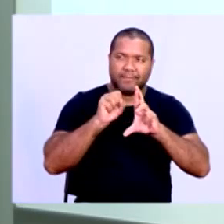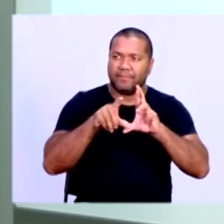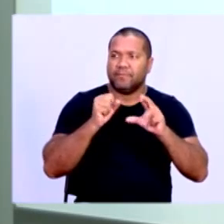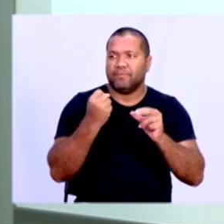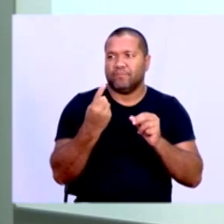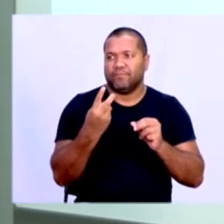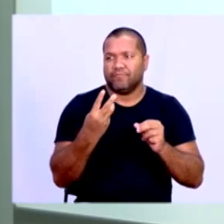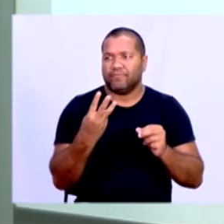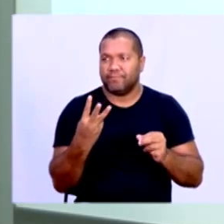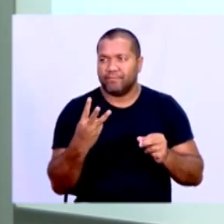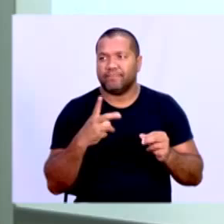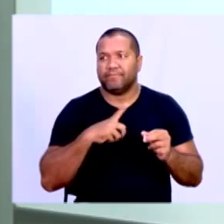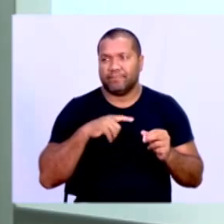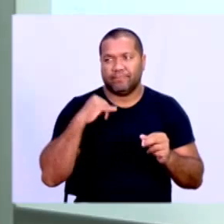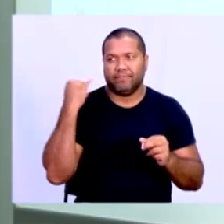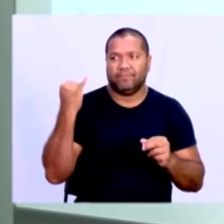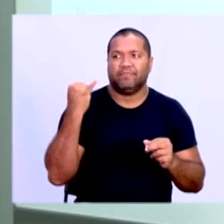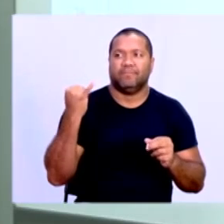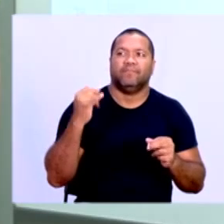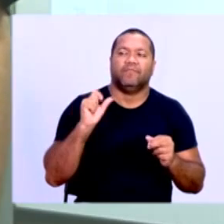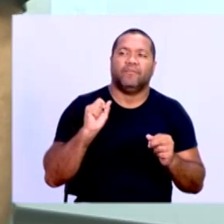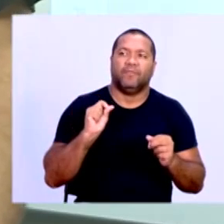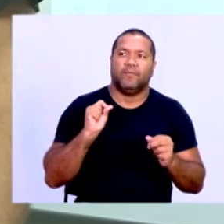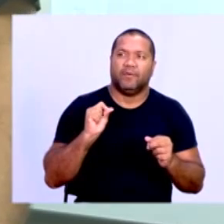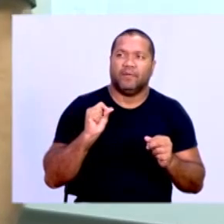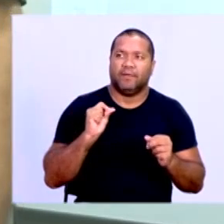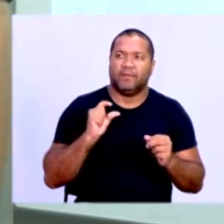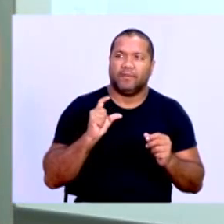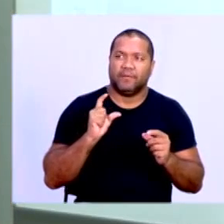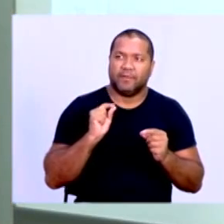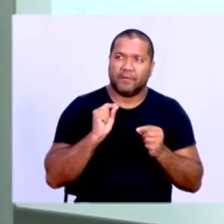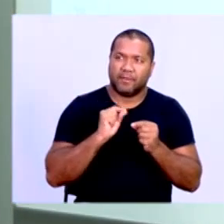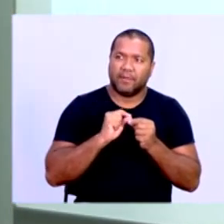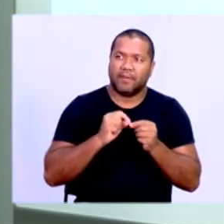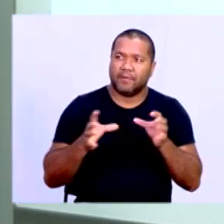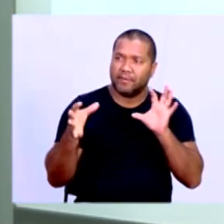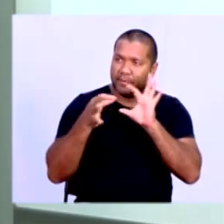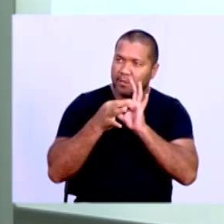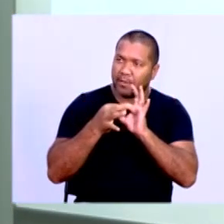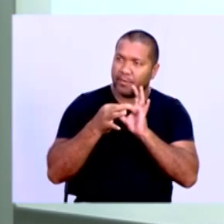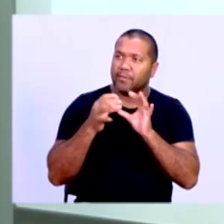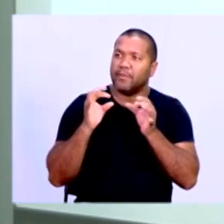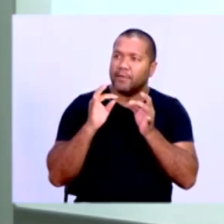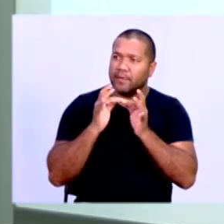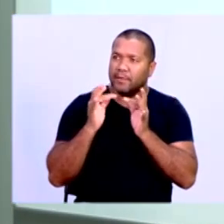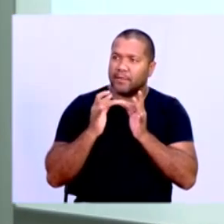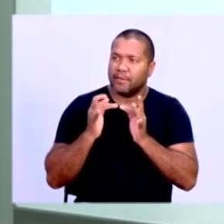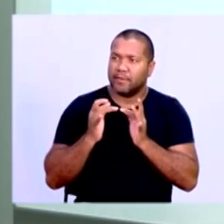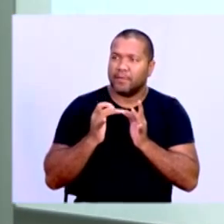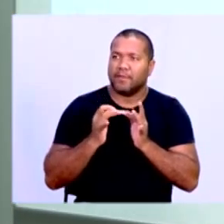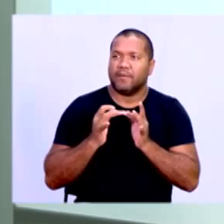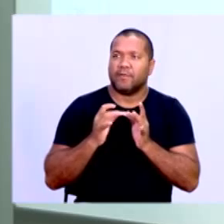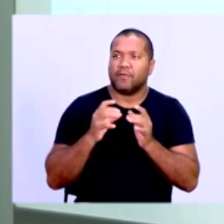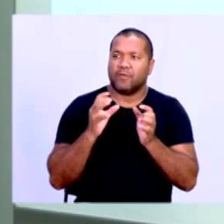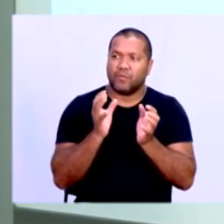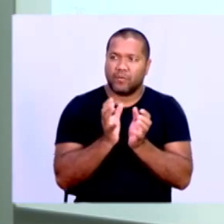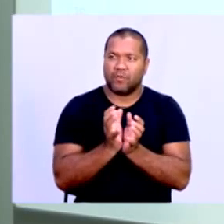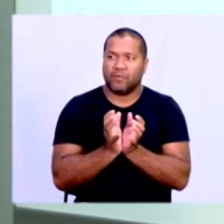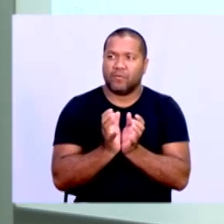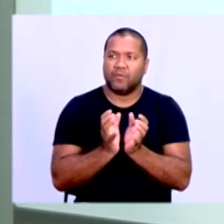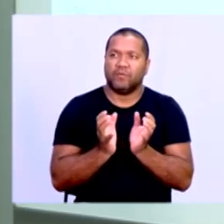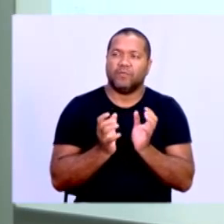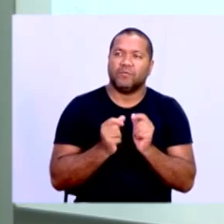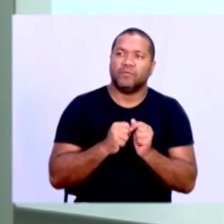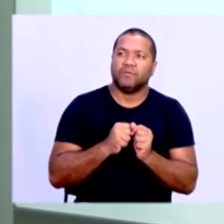2, teleaula 3, elas estão praticamente assim, elas fazem parte uma da outra, né? É um conjunto, né? E